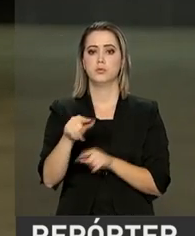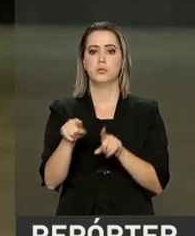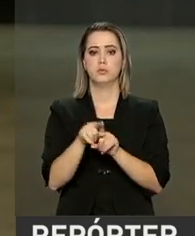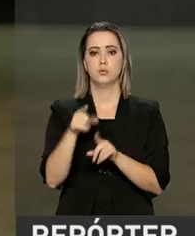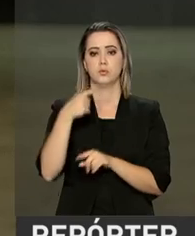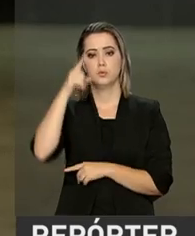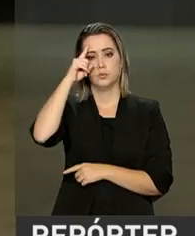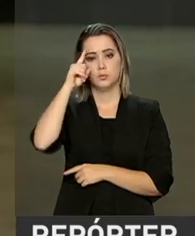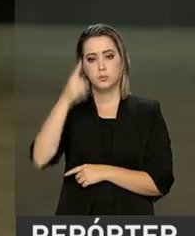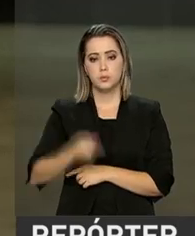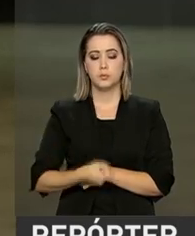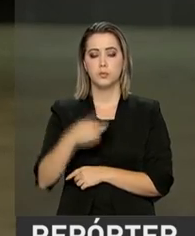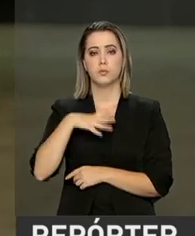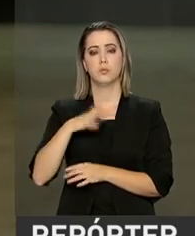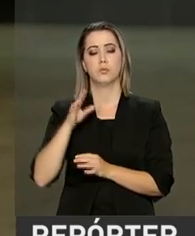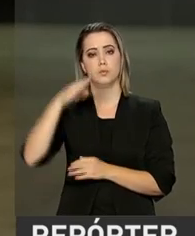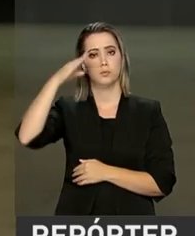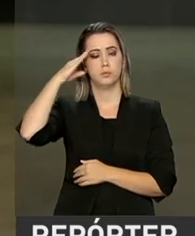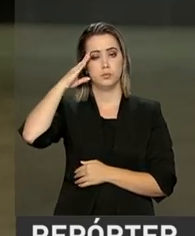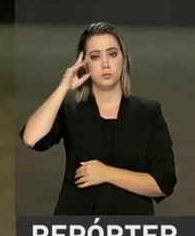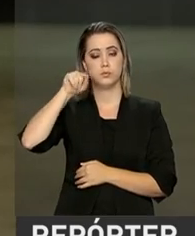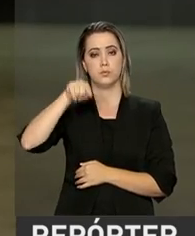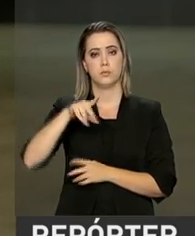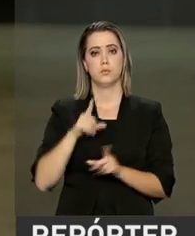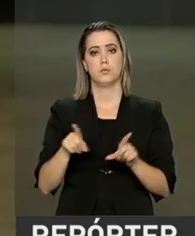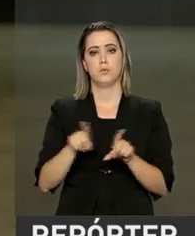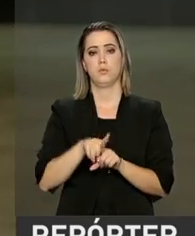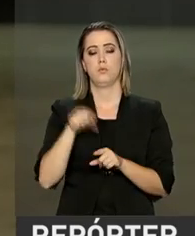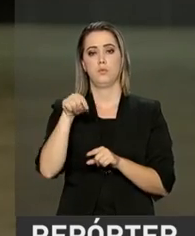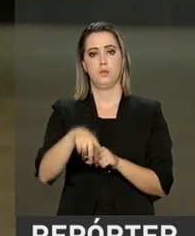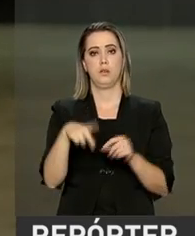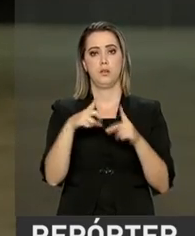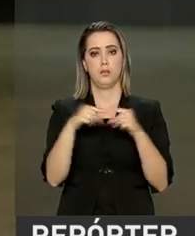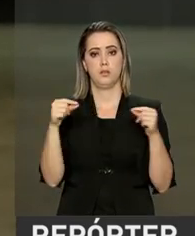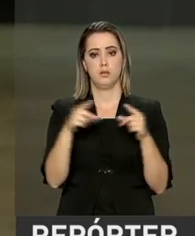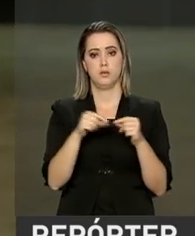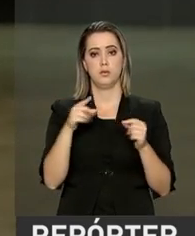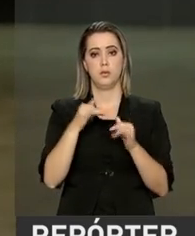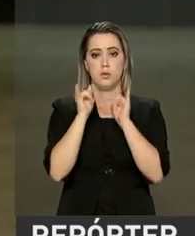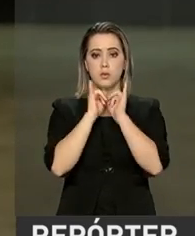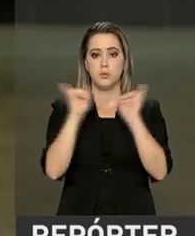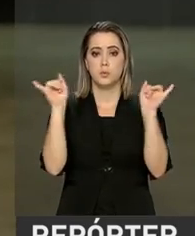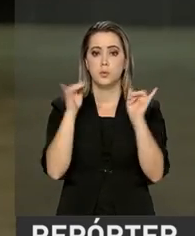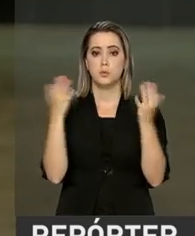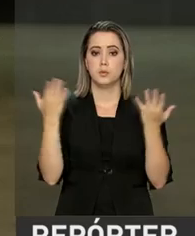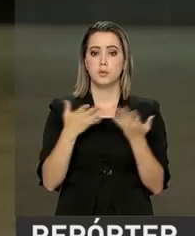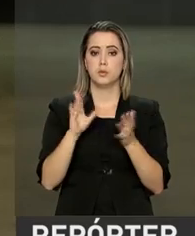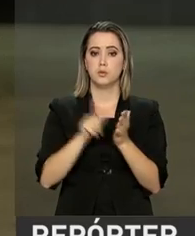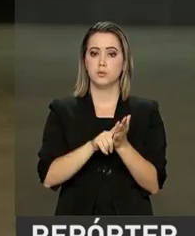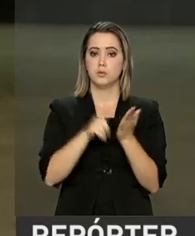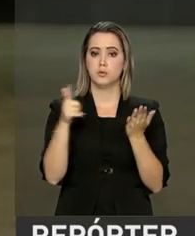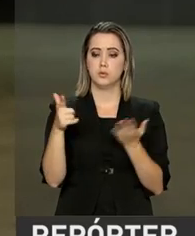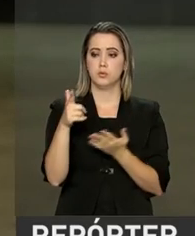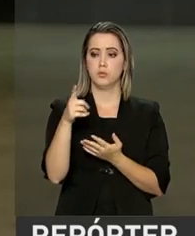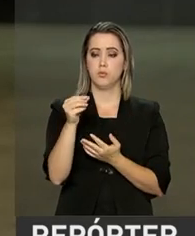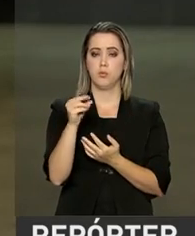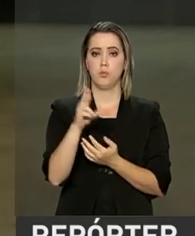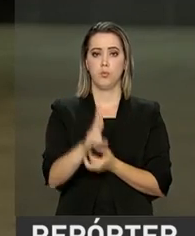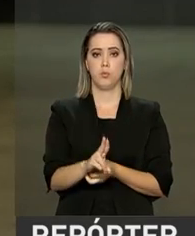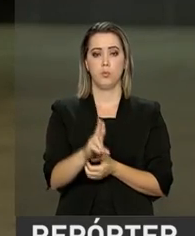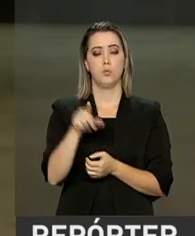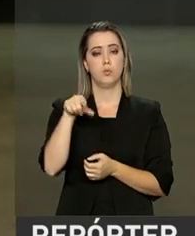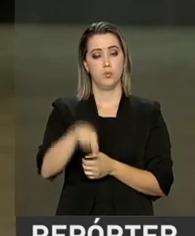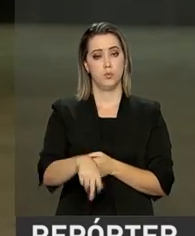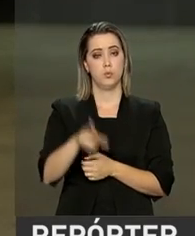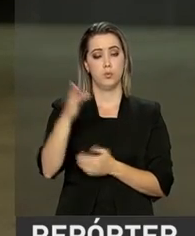autoriza o uso das forças militares das Forças Armadas aqui em Brasília foi publicado em edição extraordinária do Diário